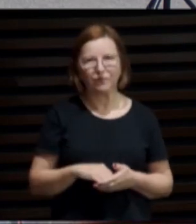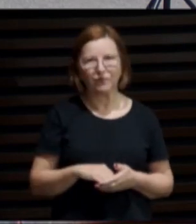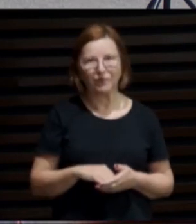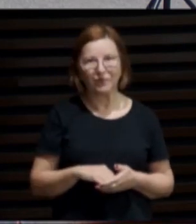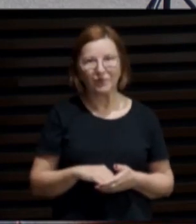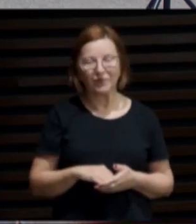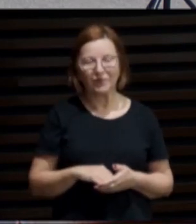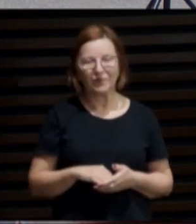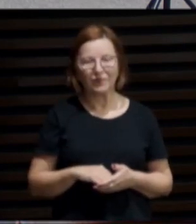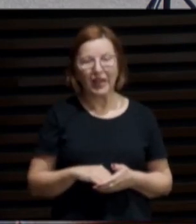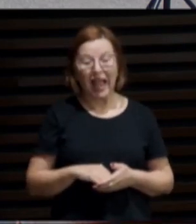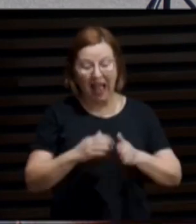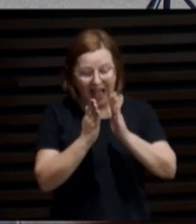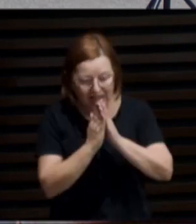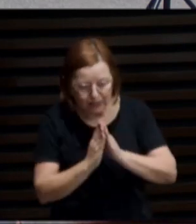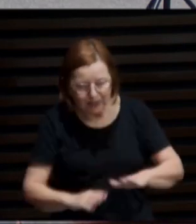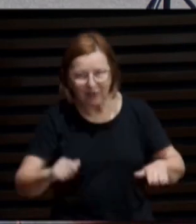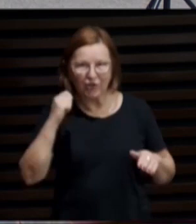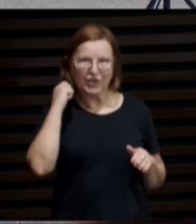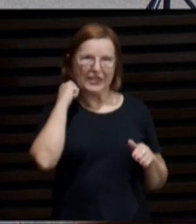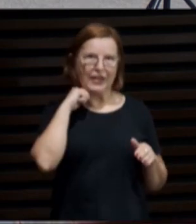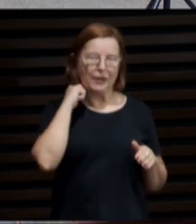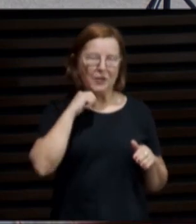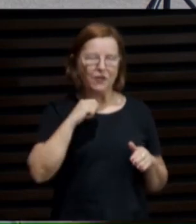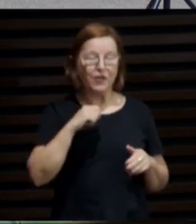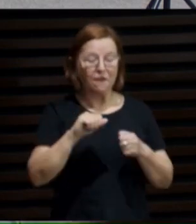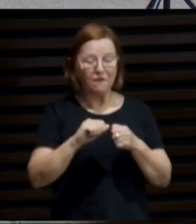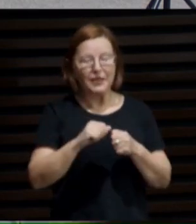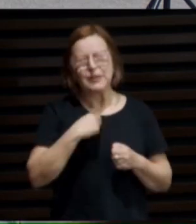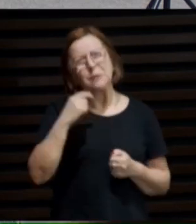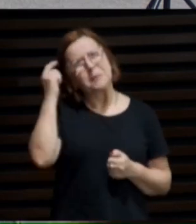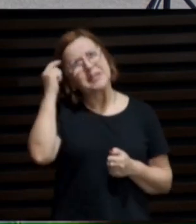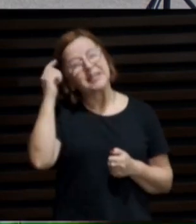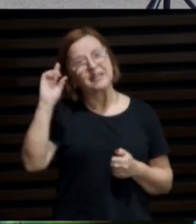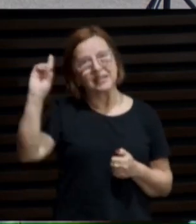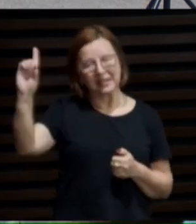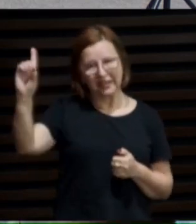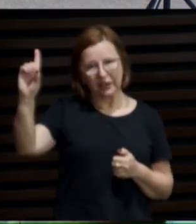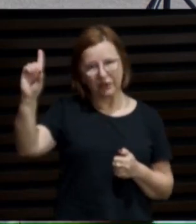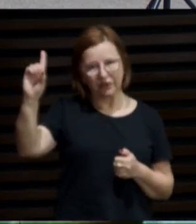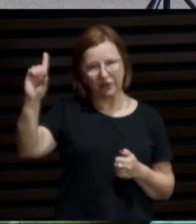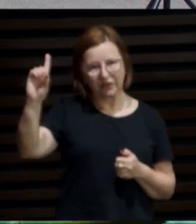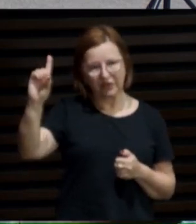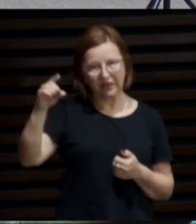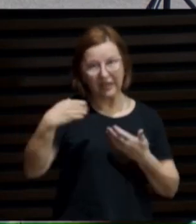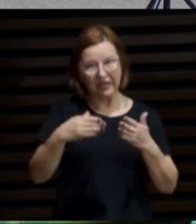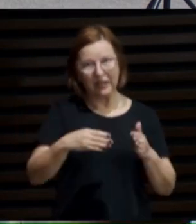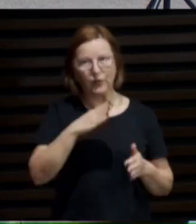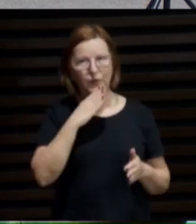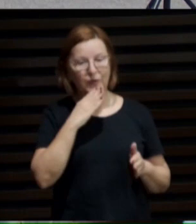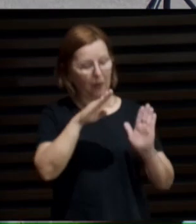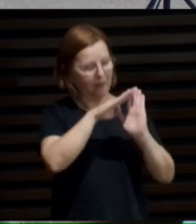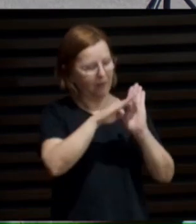Abel nos faz pensar, pelo menos a mim me fez pensar, que Deus, ele deu a conhecer o plano de